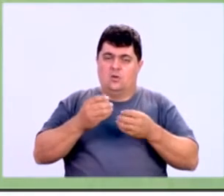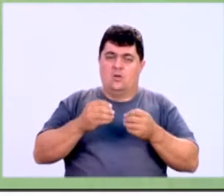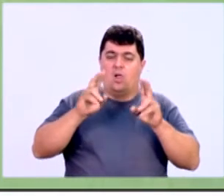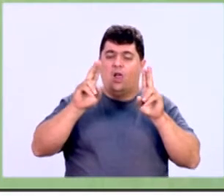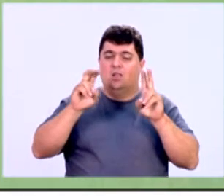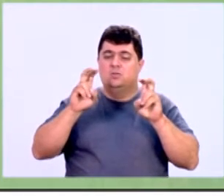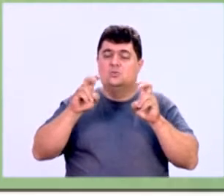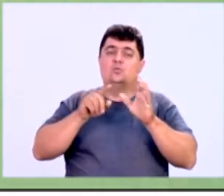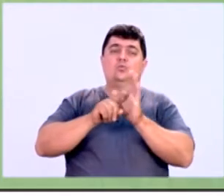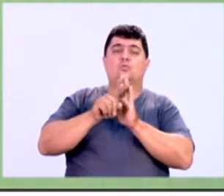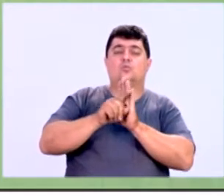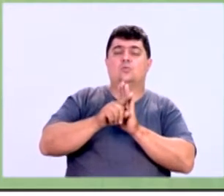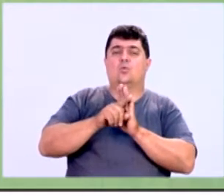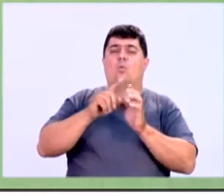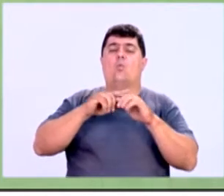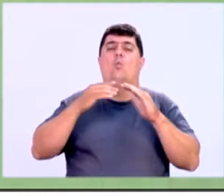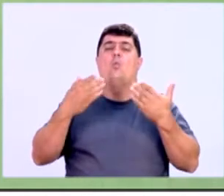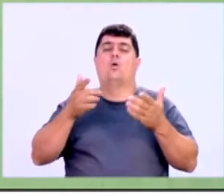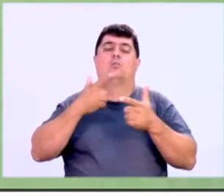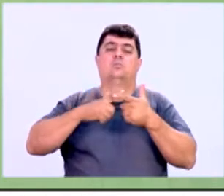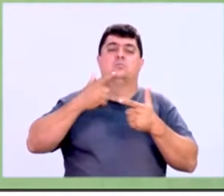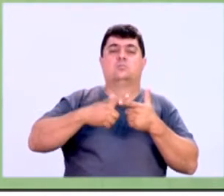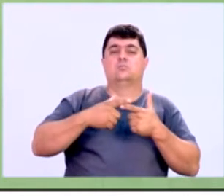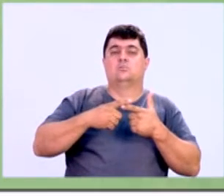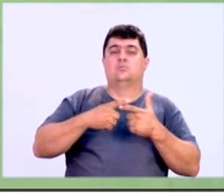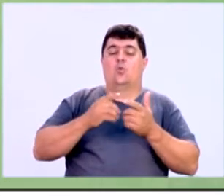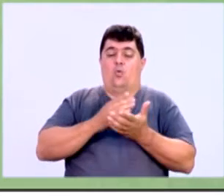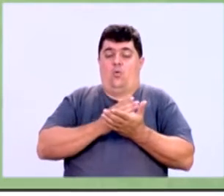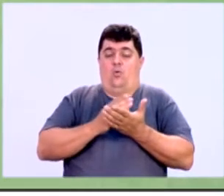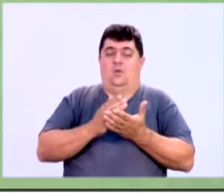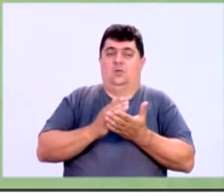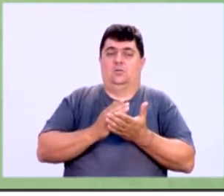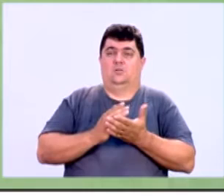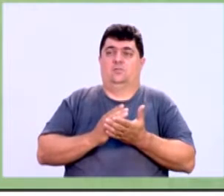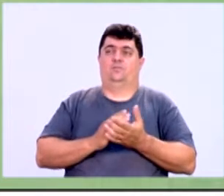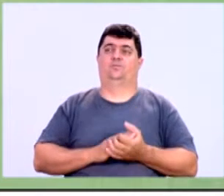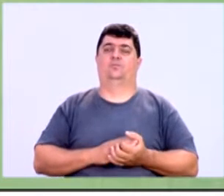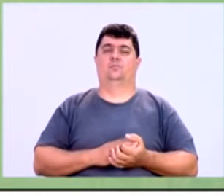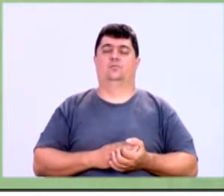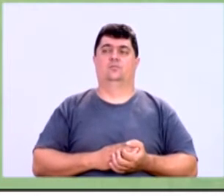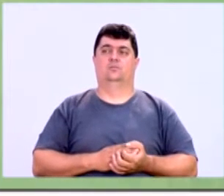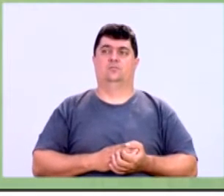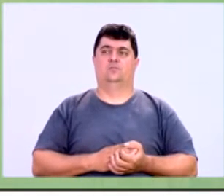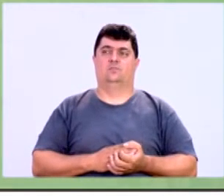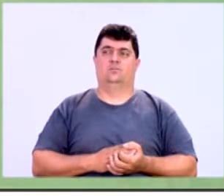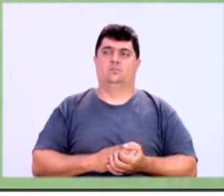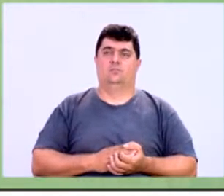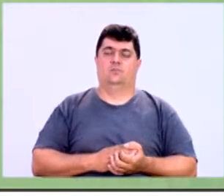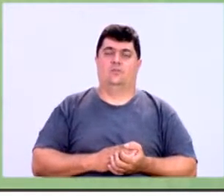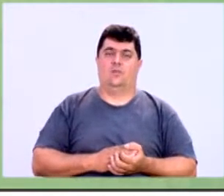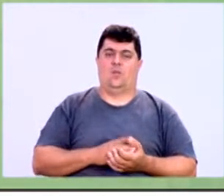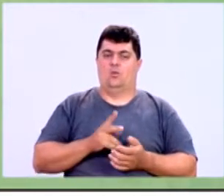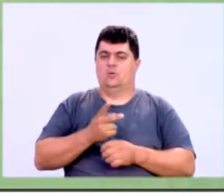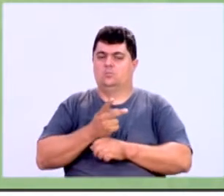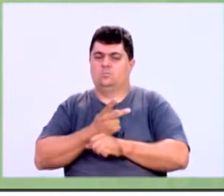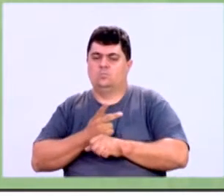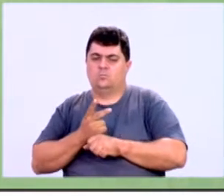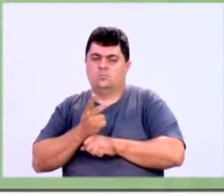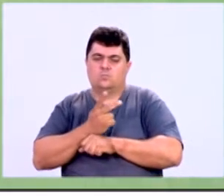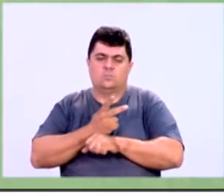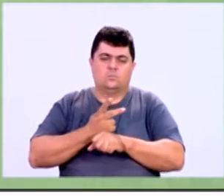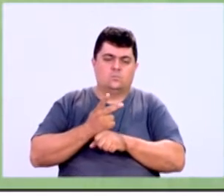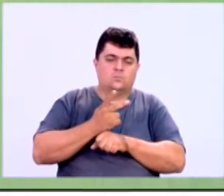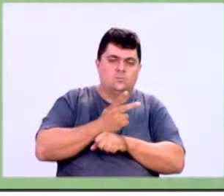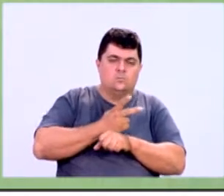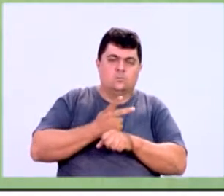moram, quais seriam os problemas? Então essa problematização vai levar ele ao quê? A essa investigação que nós